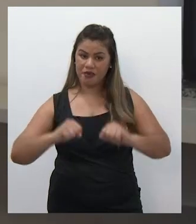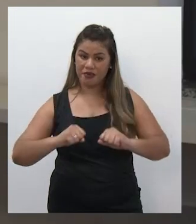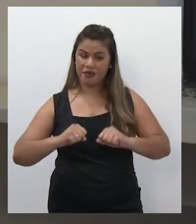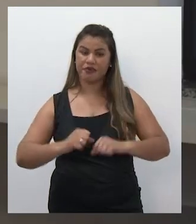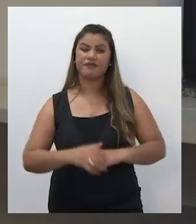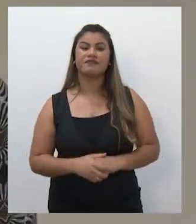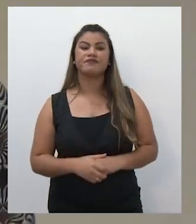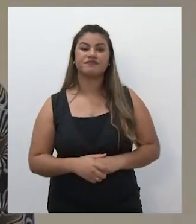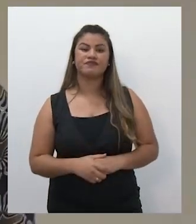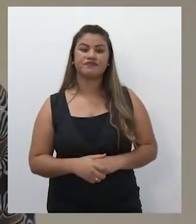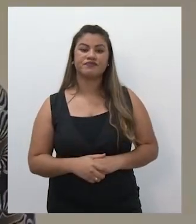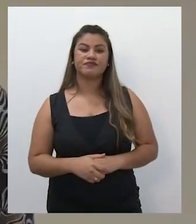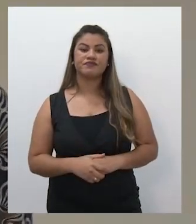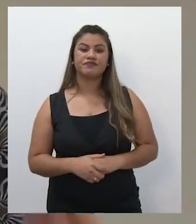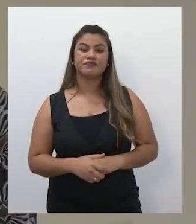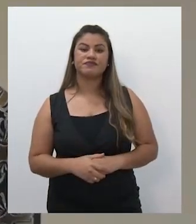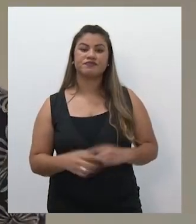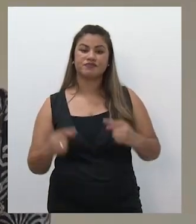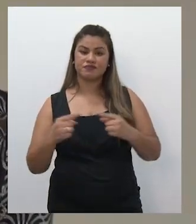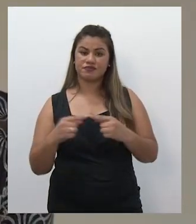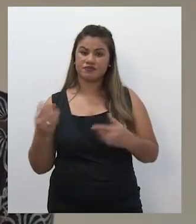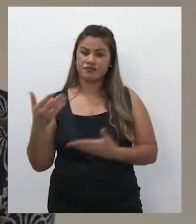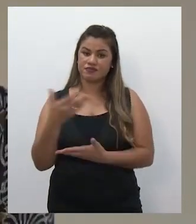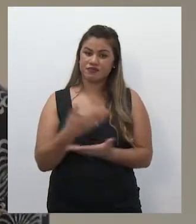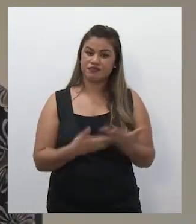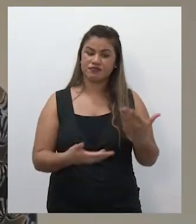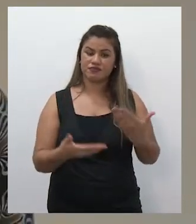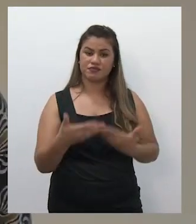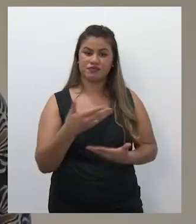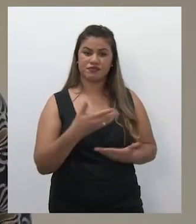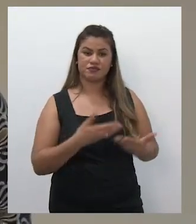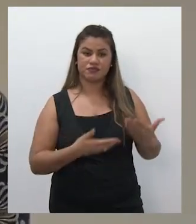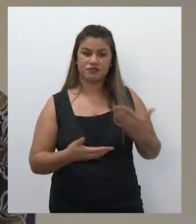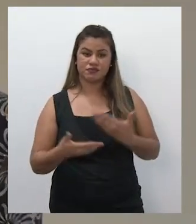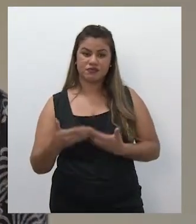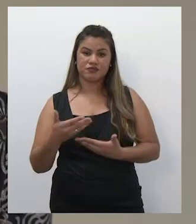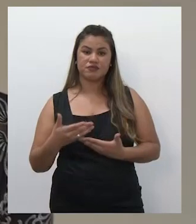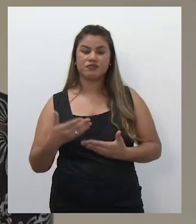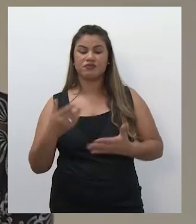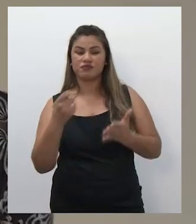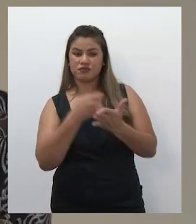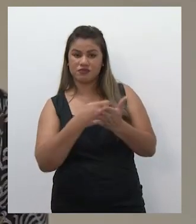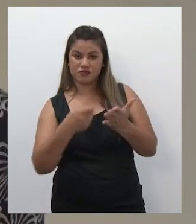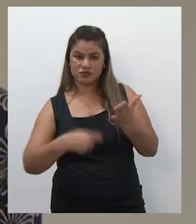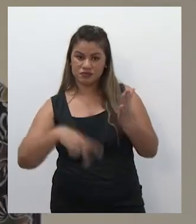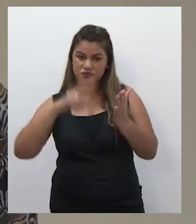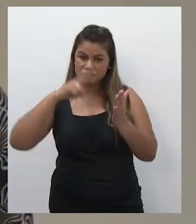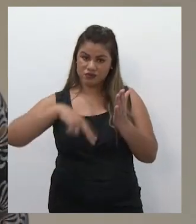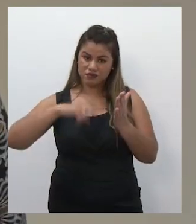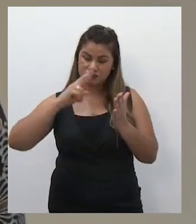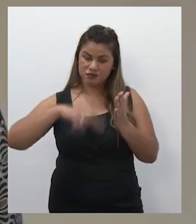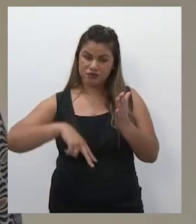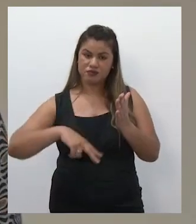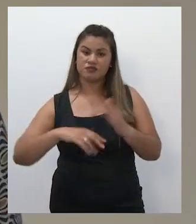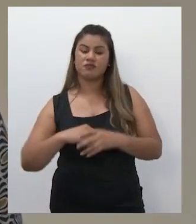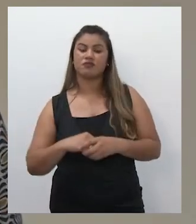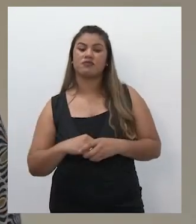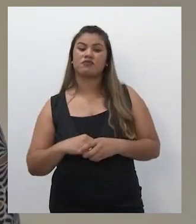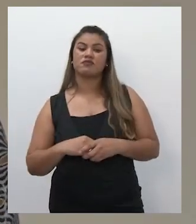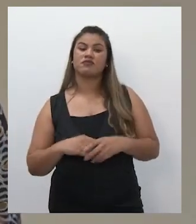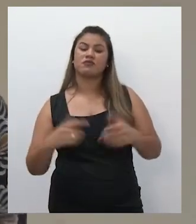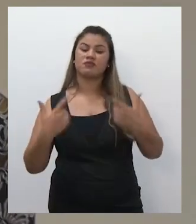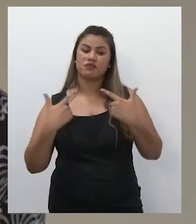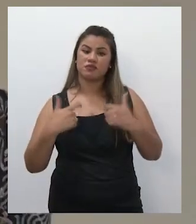Muito relacionada com a capacidade de leitura, de escrita, com os multiletramentos, tanto na